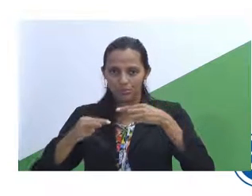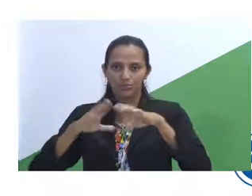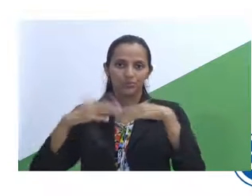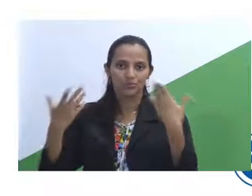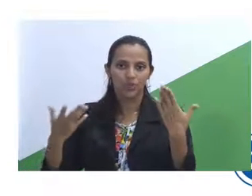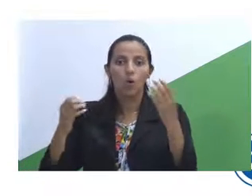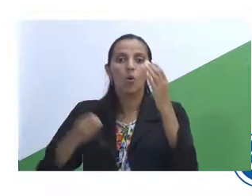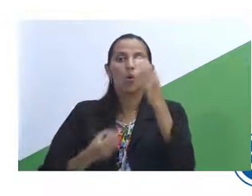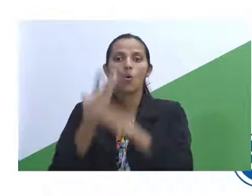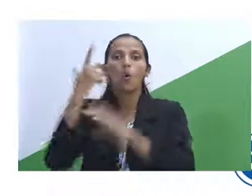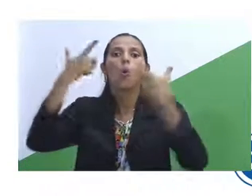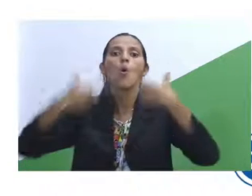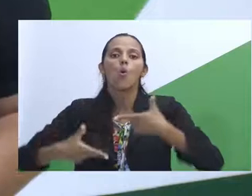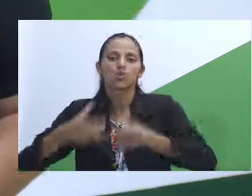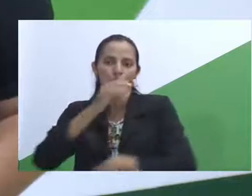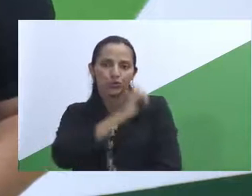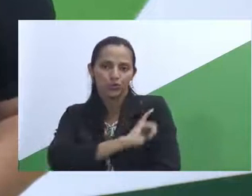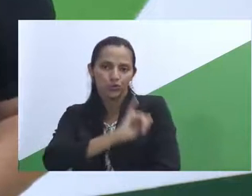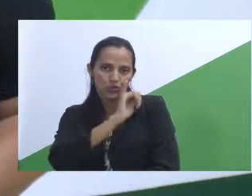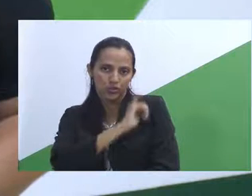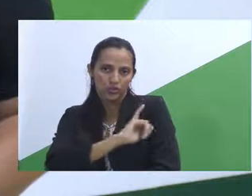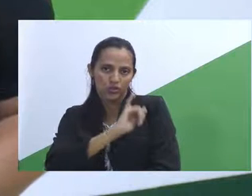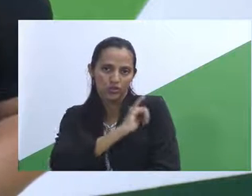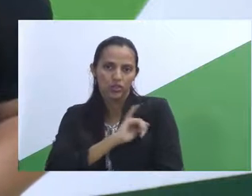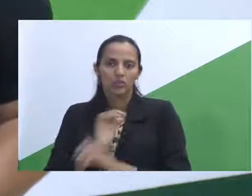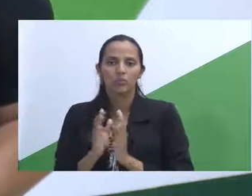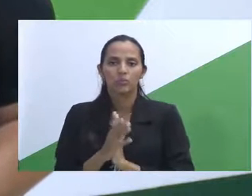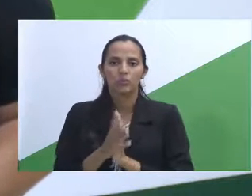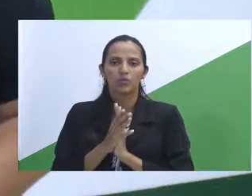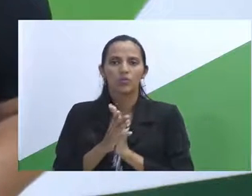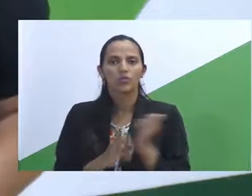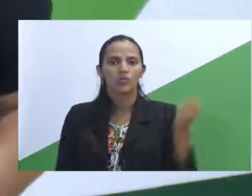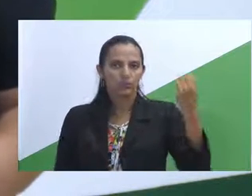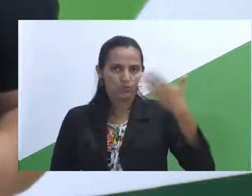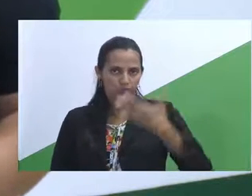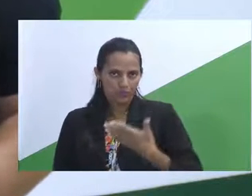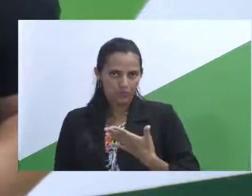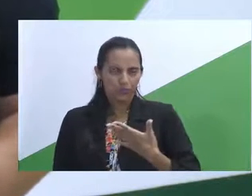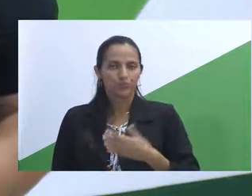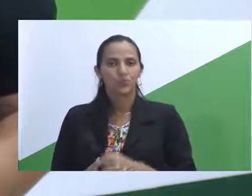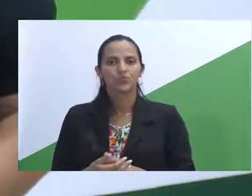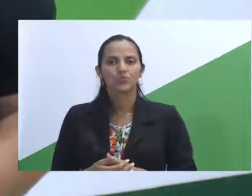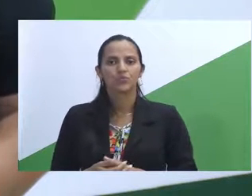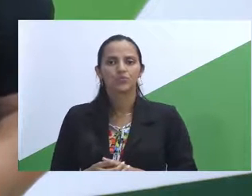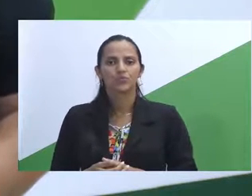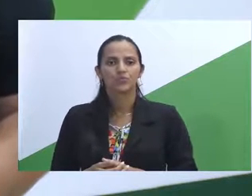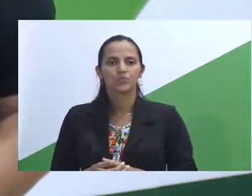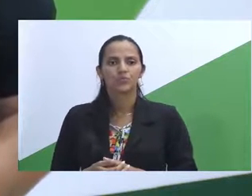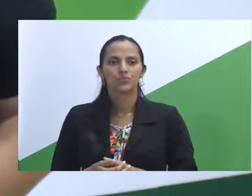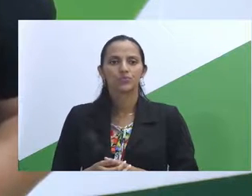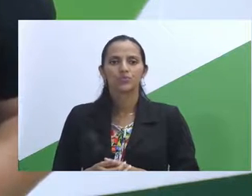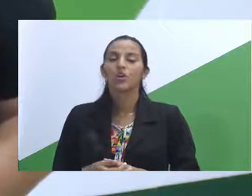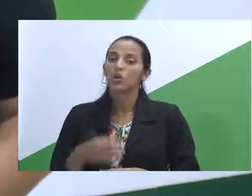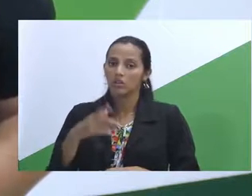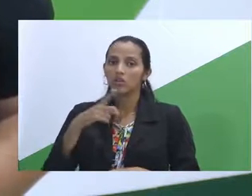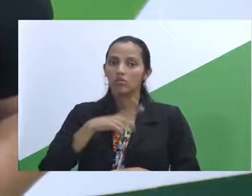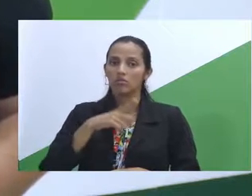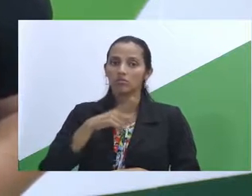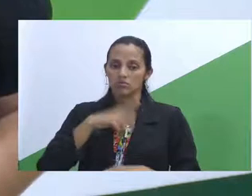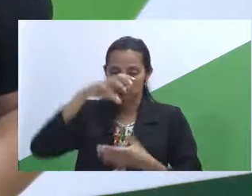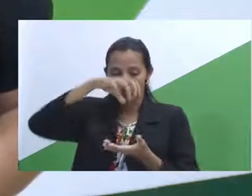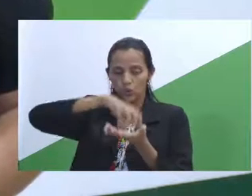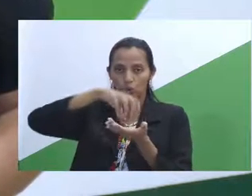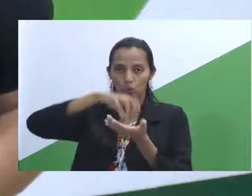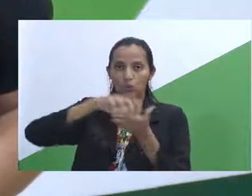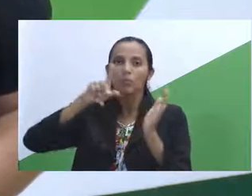eu tenho que explicar para vocês, né, pode até colocar aqui para mim para poder explicar. Essa Companhia, né, da Siderúrgica Nacional,